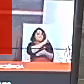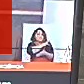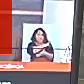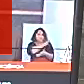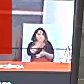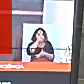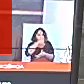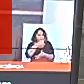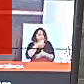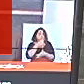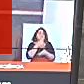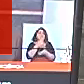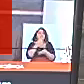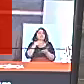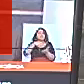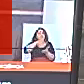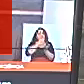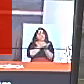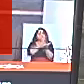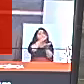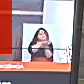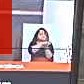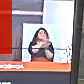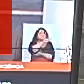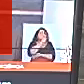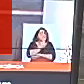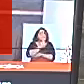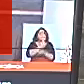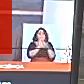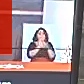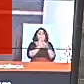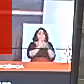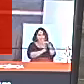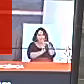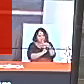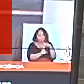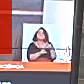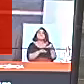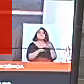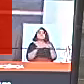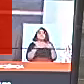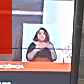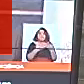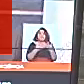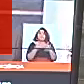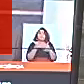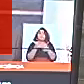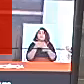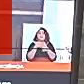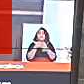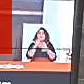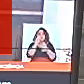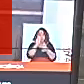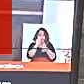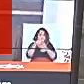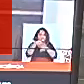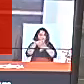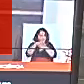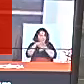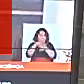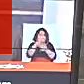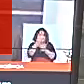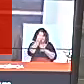as empresas, a gente aplica as penalidades cabíveis. Então a primeira mensagem é: o direito ele é assegurado independente,